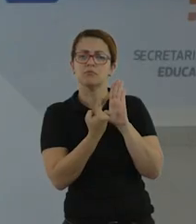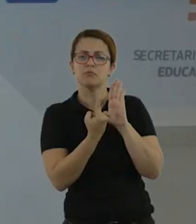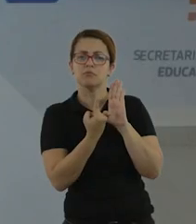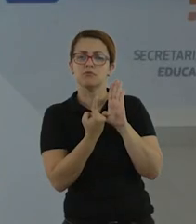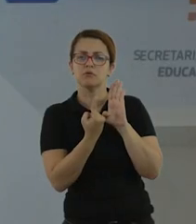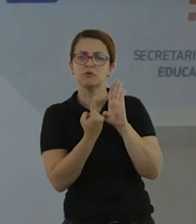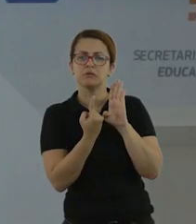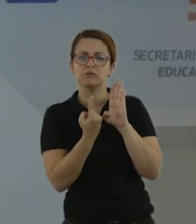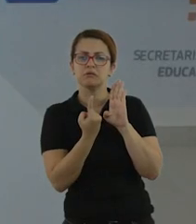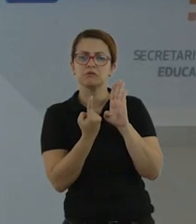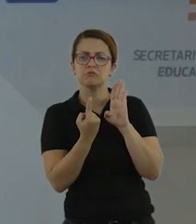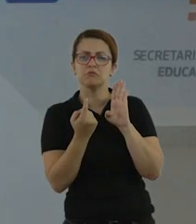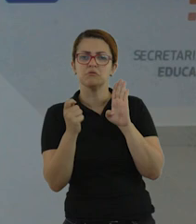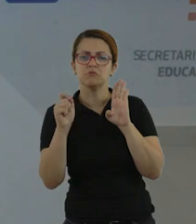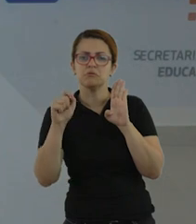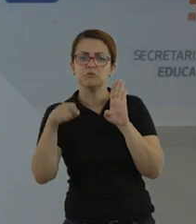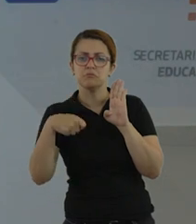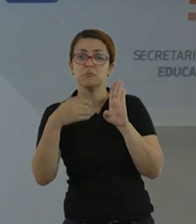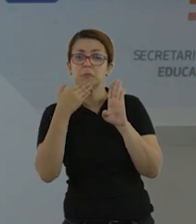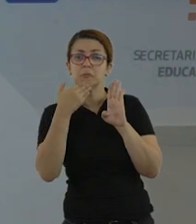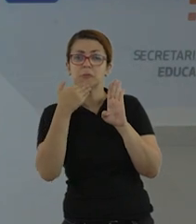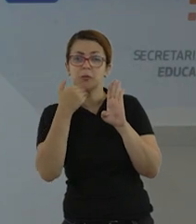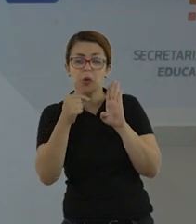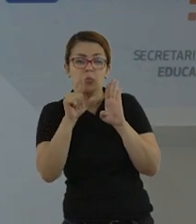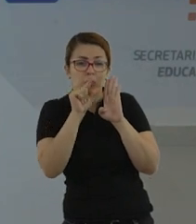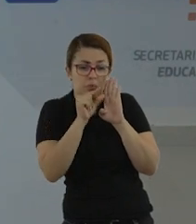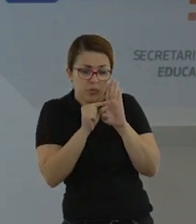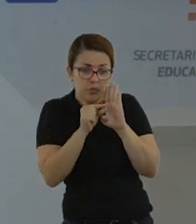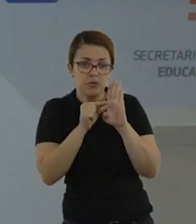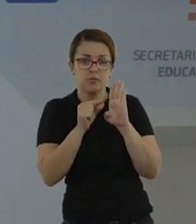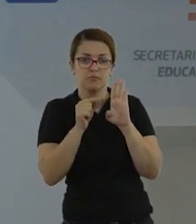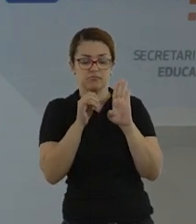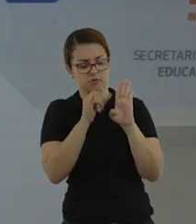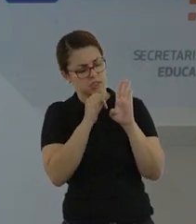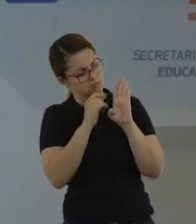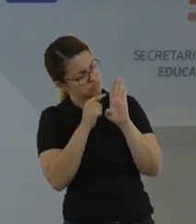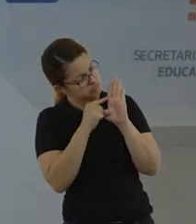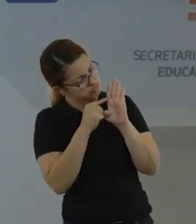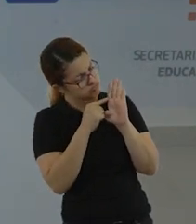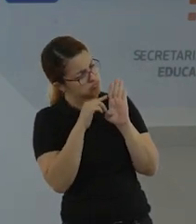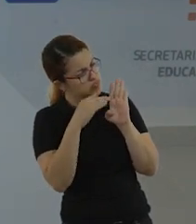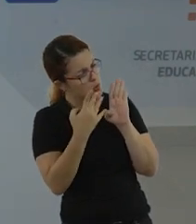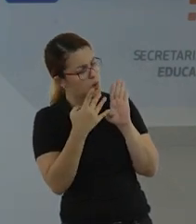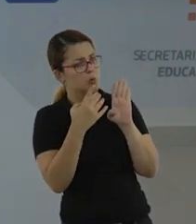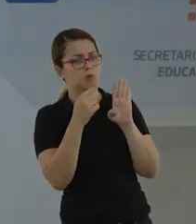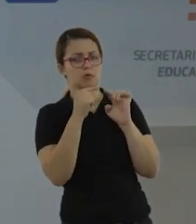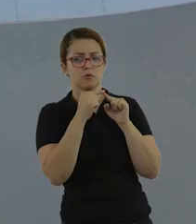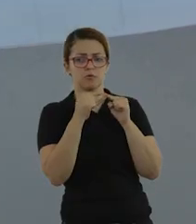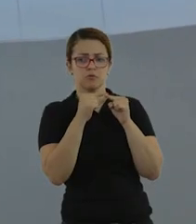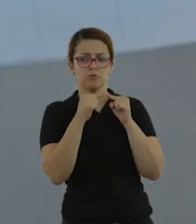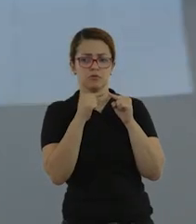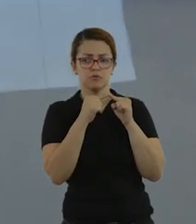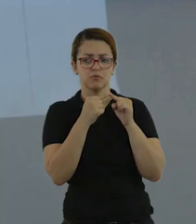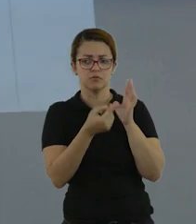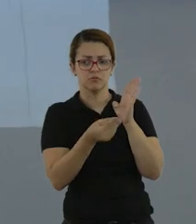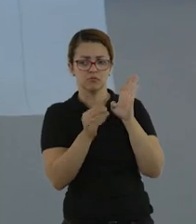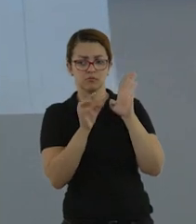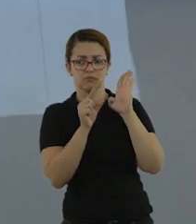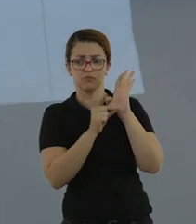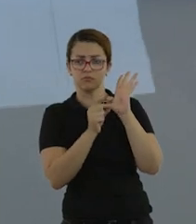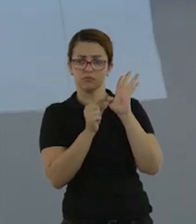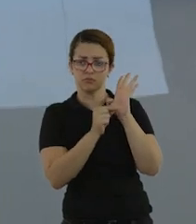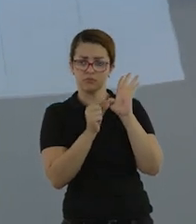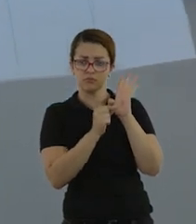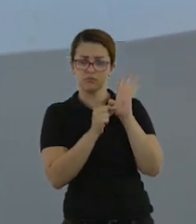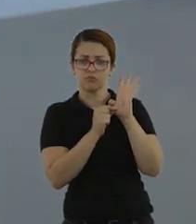dar a possibilidade de fazer o menor número possível. Então eu vou olhar aqui, eu vou colocar aqui na sexta